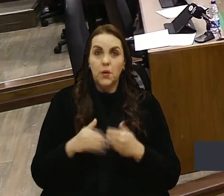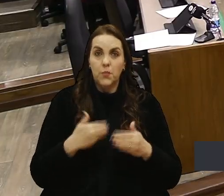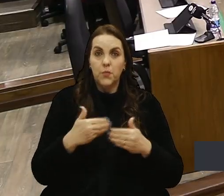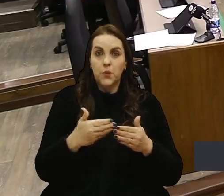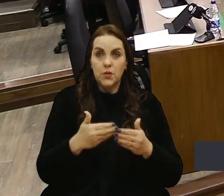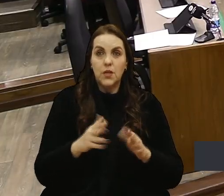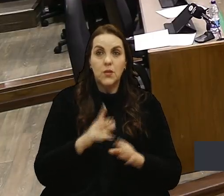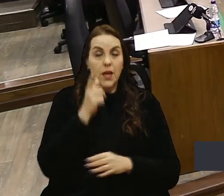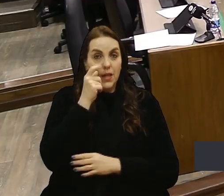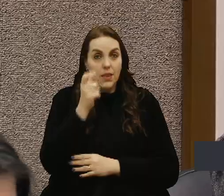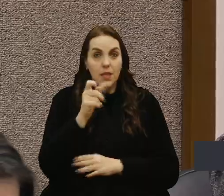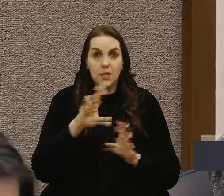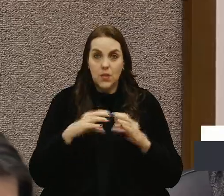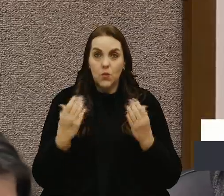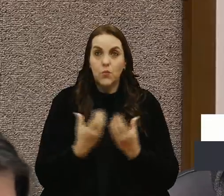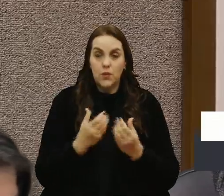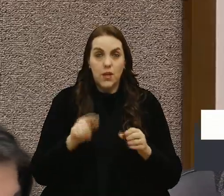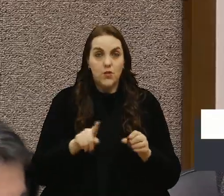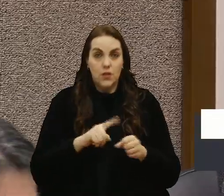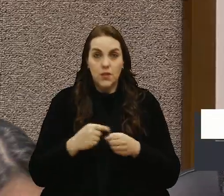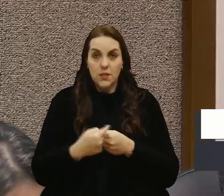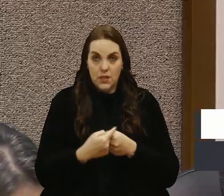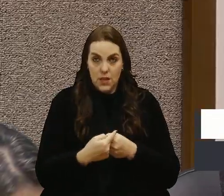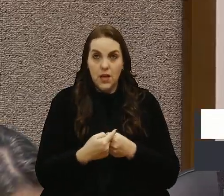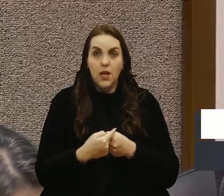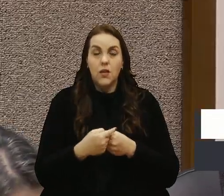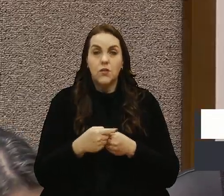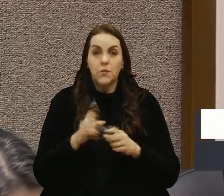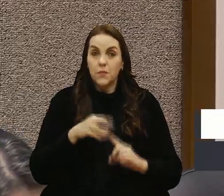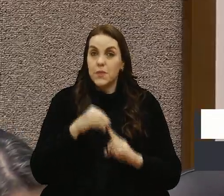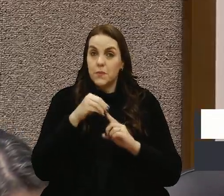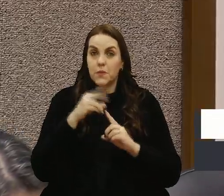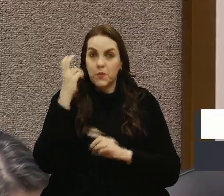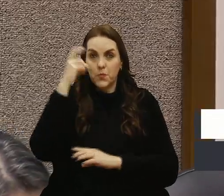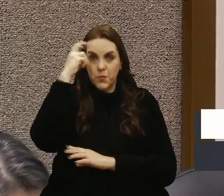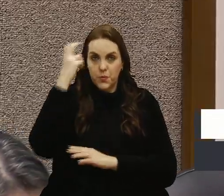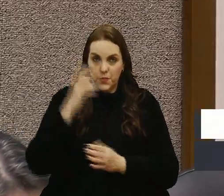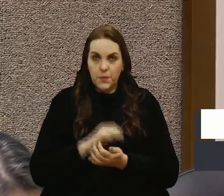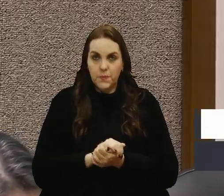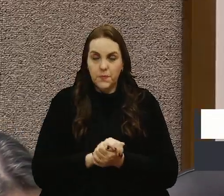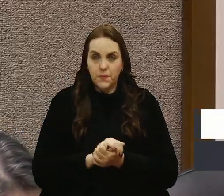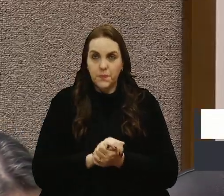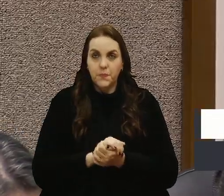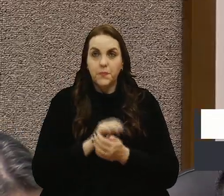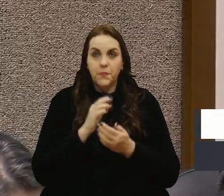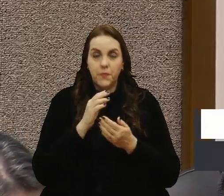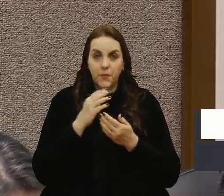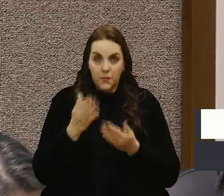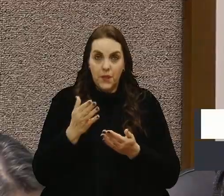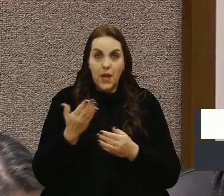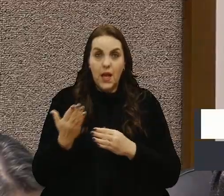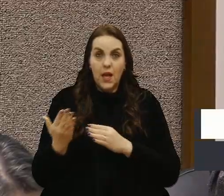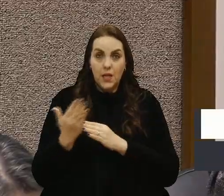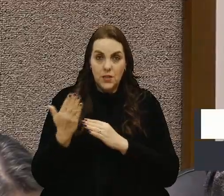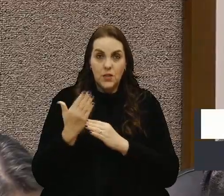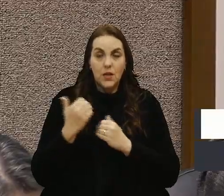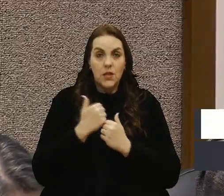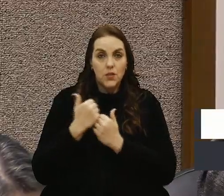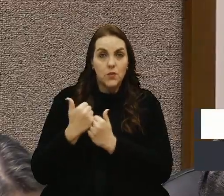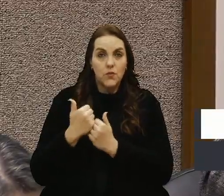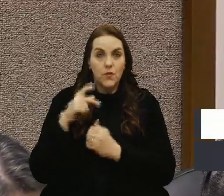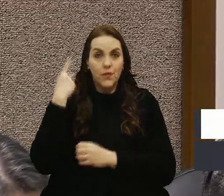interesse da comunidade da nossa cidade, em especial da cultura, e através do assessor da vereadora